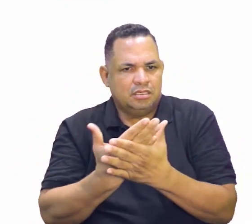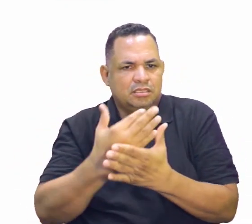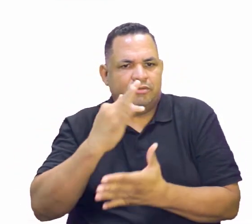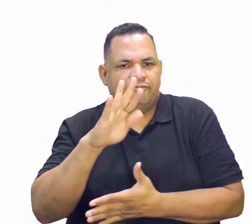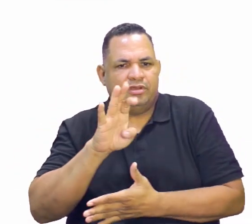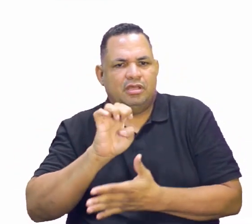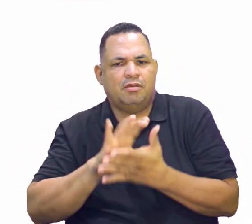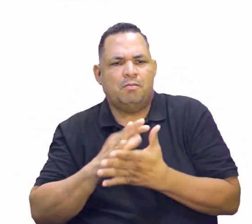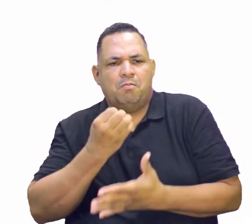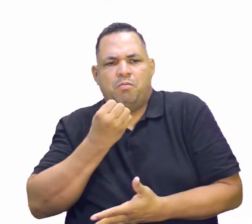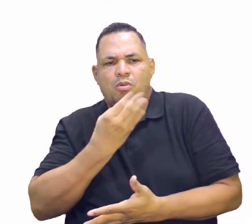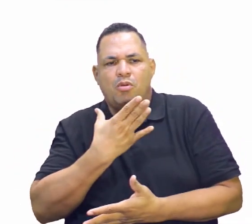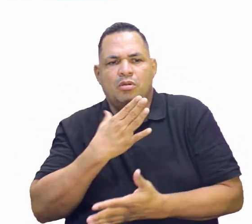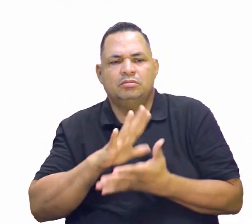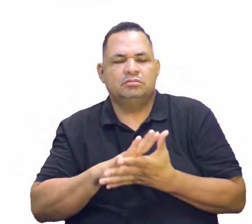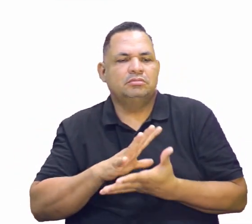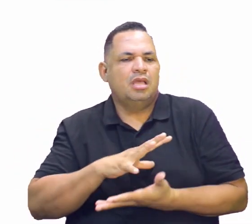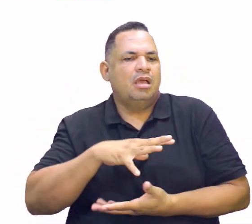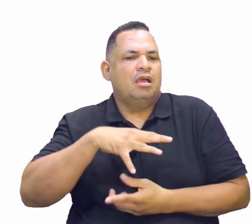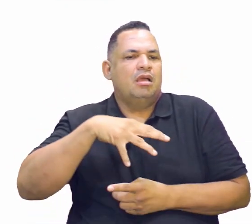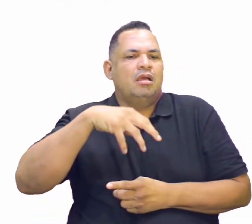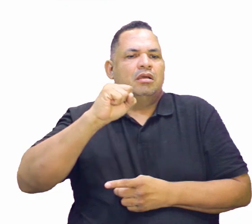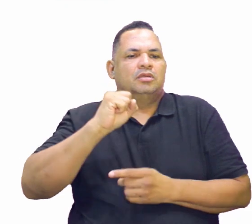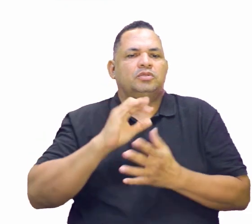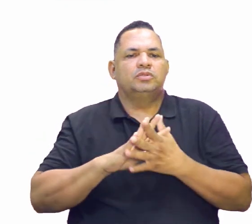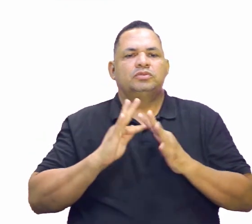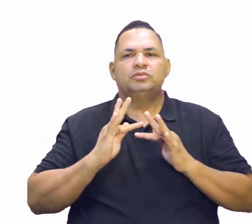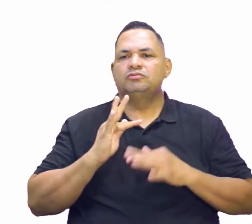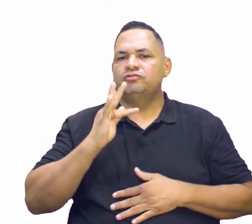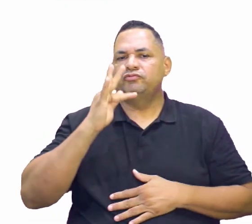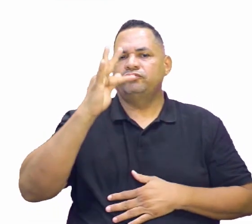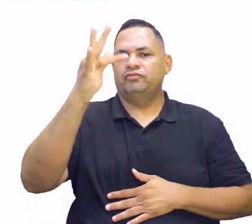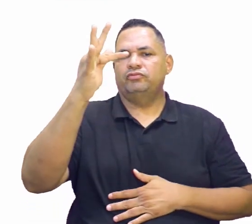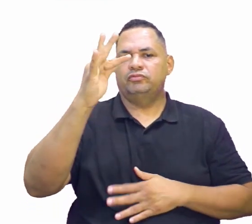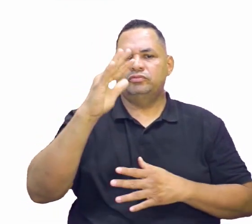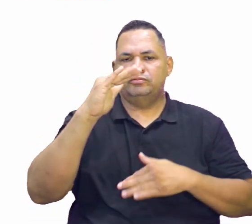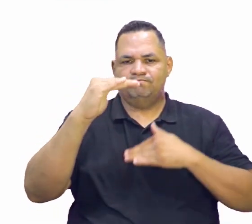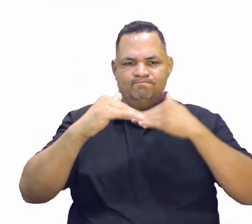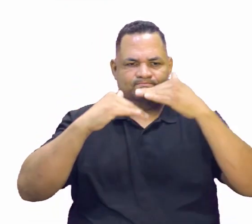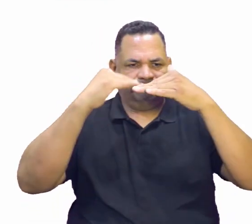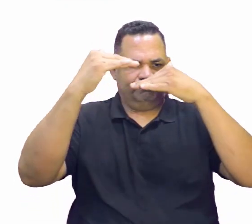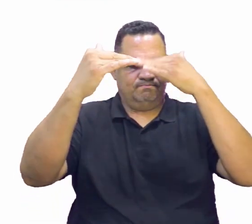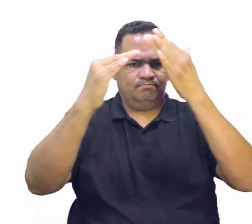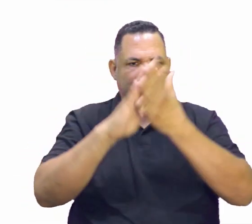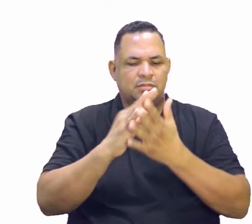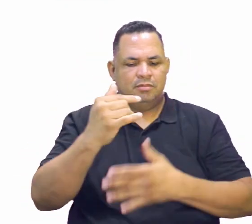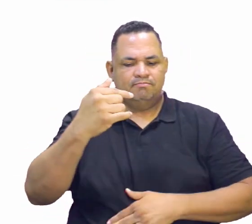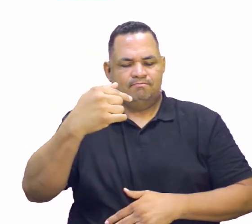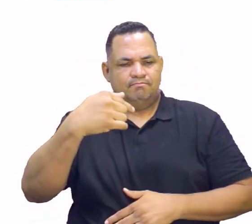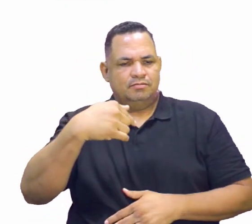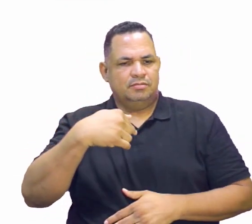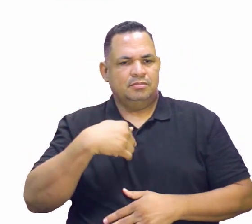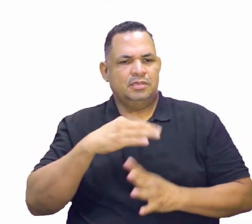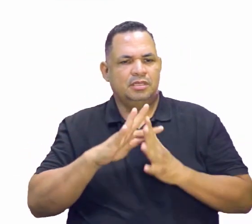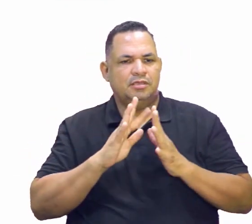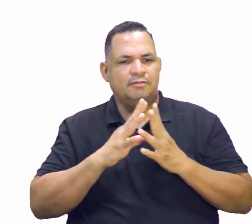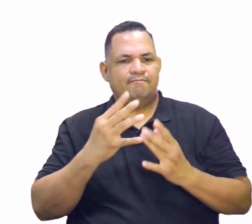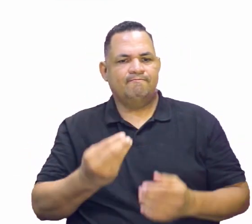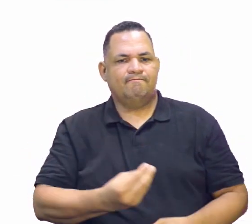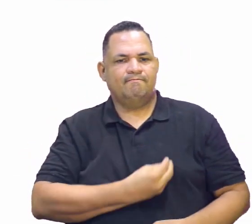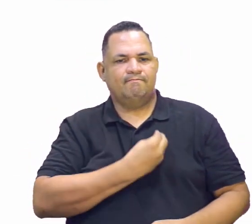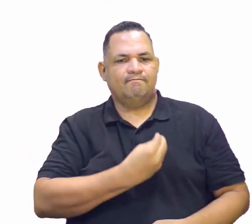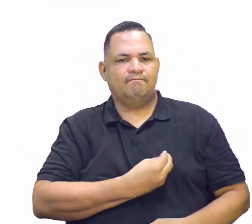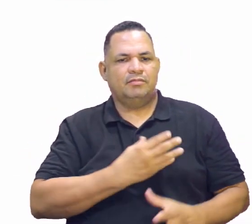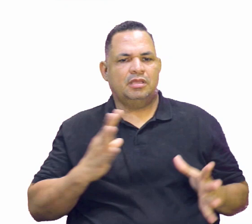bendito, salve-te, a glória no futuro avança. E eu, que vivo atrelada ao